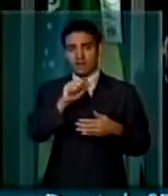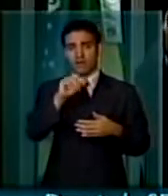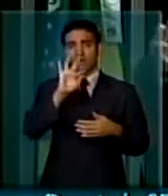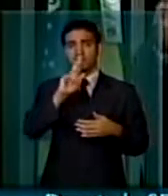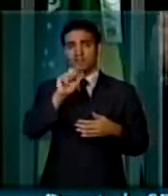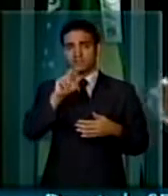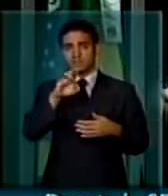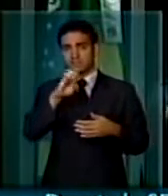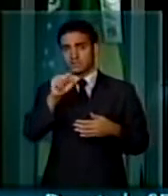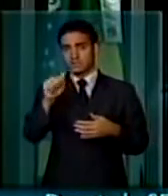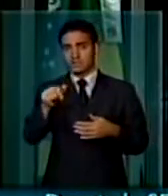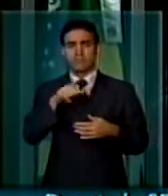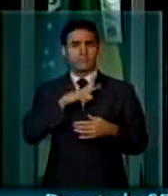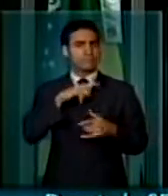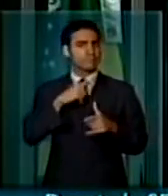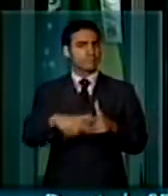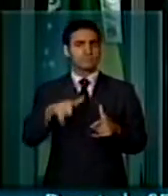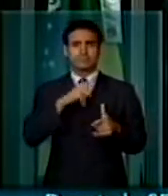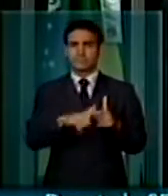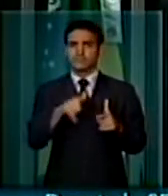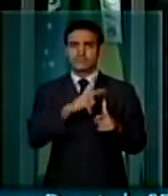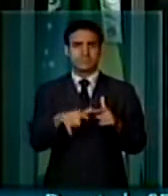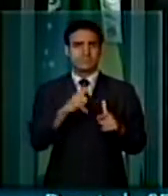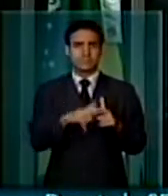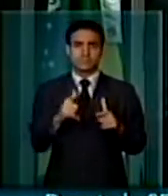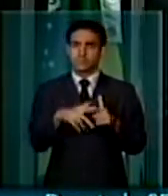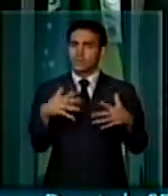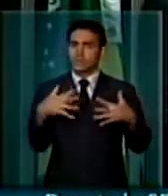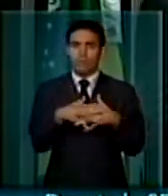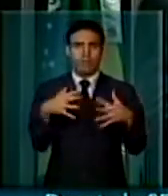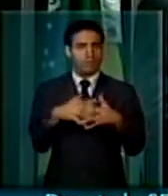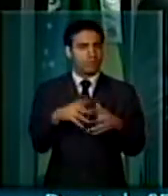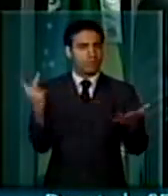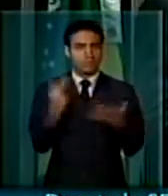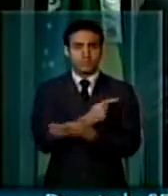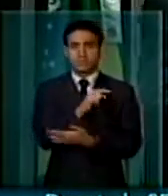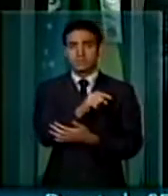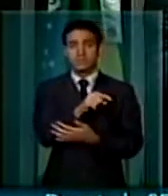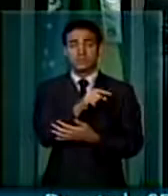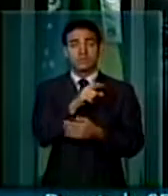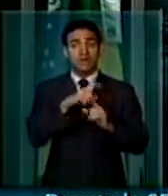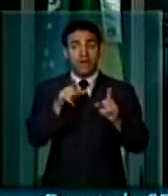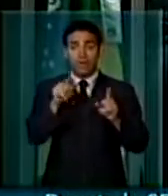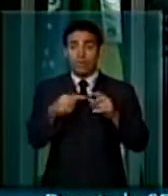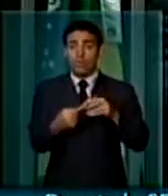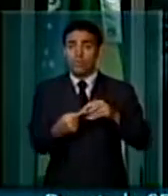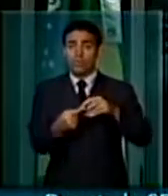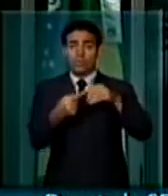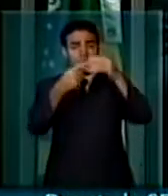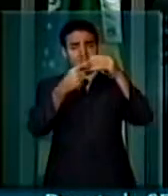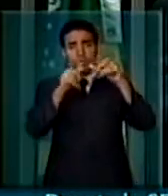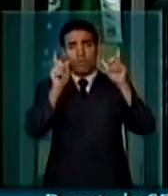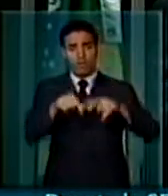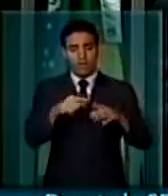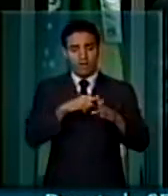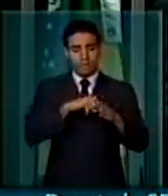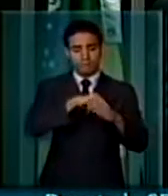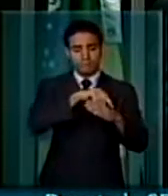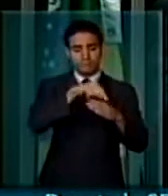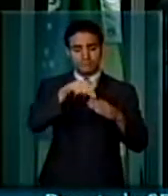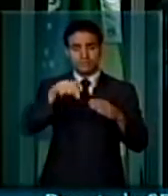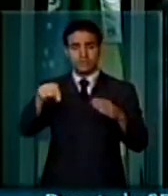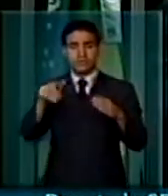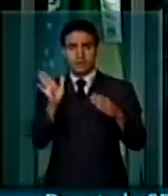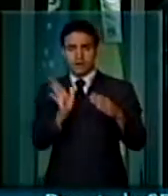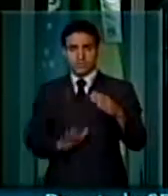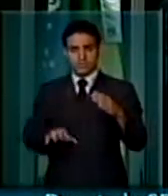situação conflagrada, uma situação de conflito. Acredito que seja, deputado Milhomem, a única fronteira brasileira hoje conflagrada é